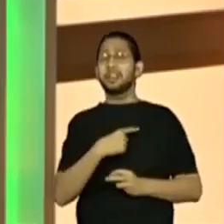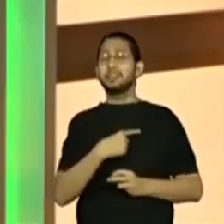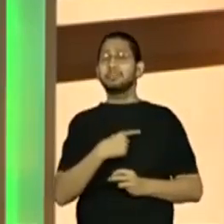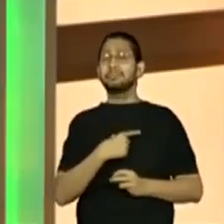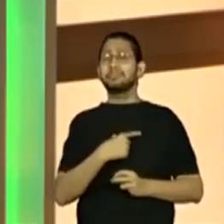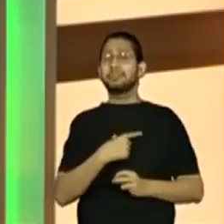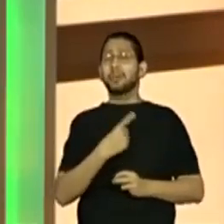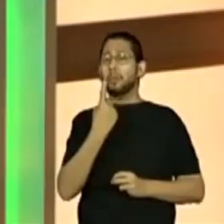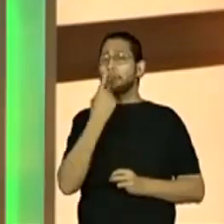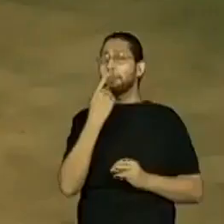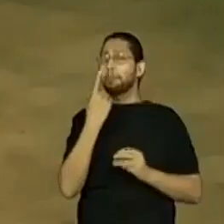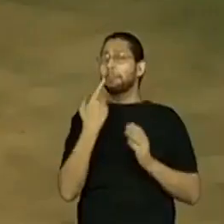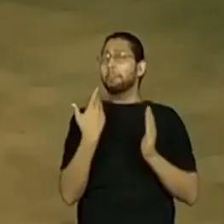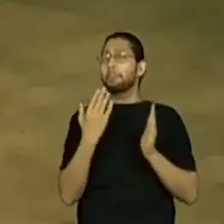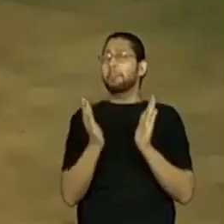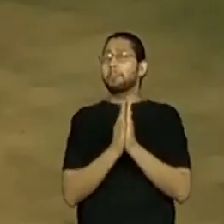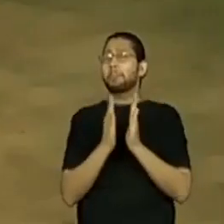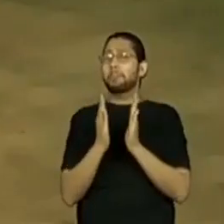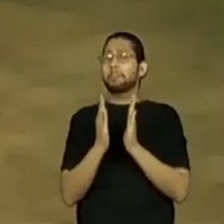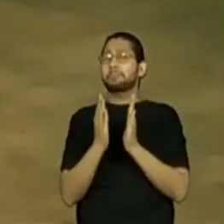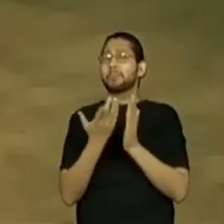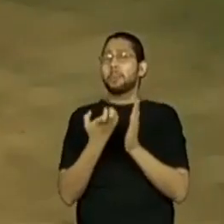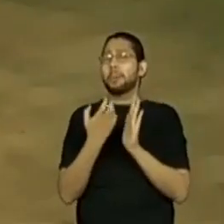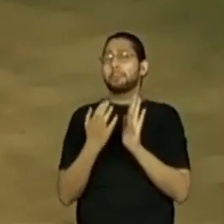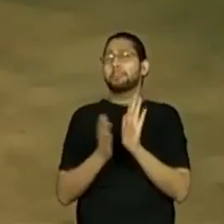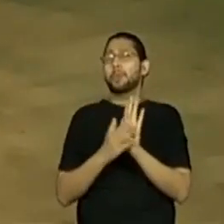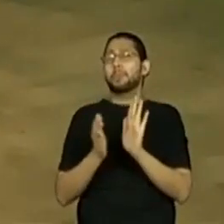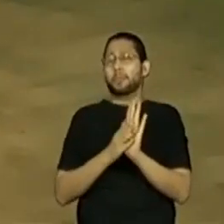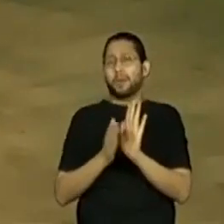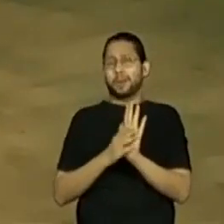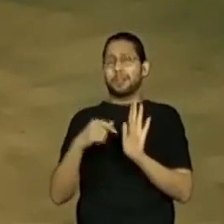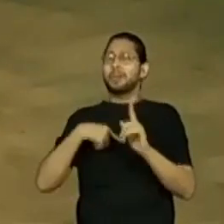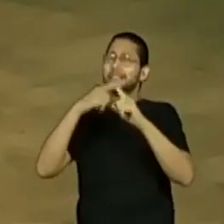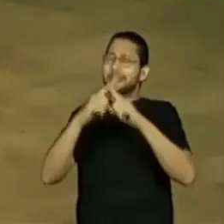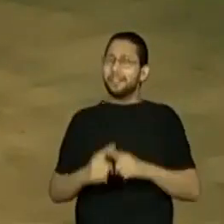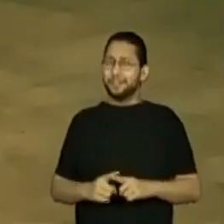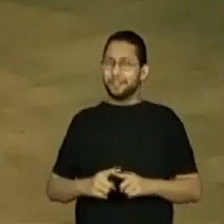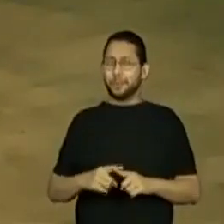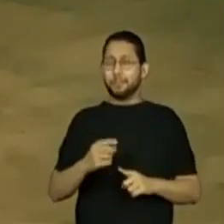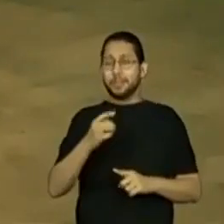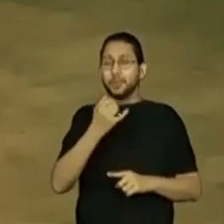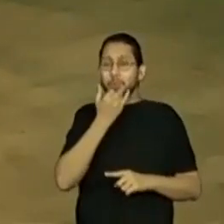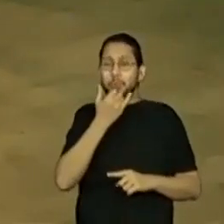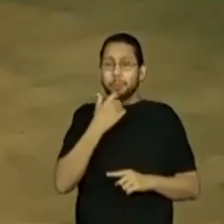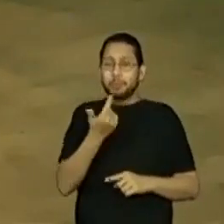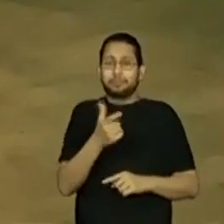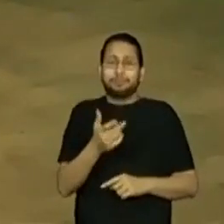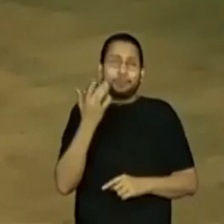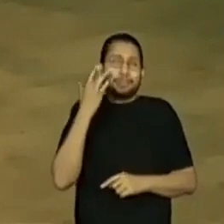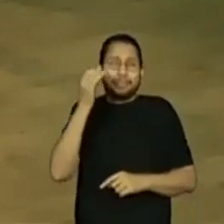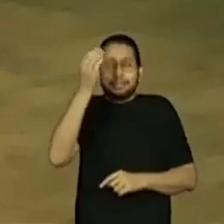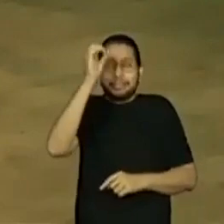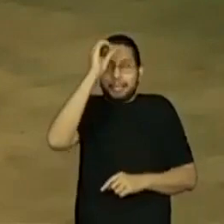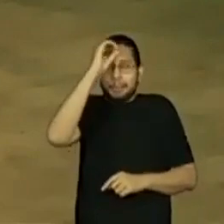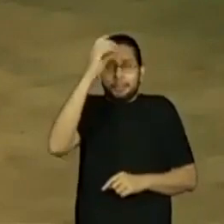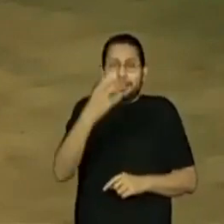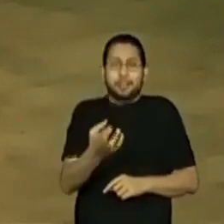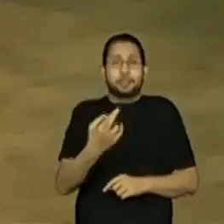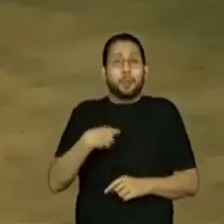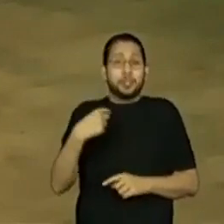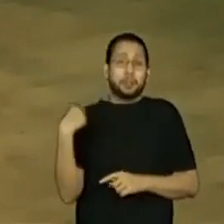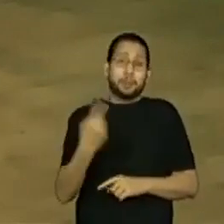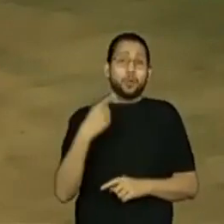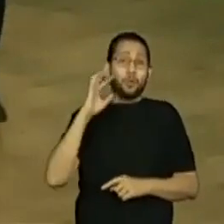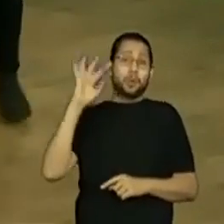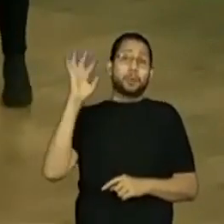uma proposta, vamos dizer assim. É um desafio, só que infelizmente a gente não vai ficar sabendo, né, da resposta. Mas bem que eu vou ficar imaginando